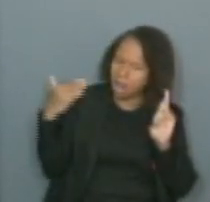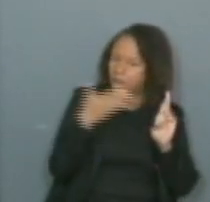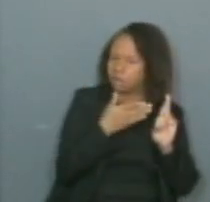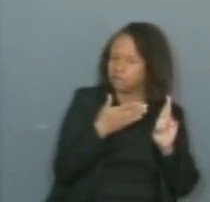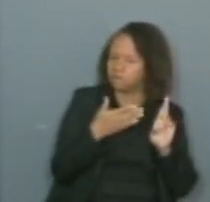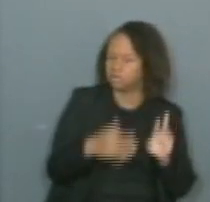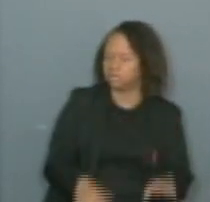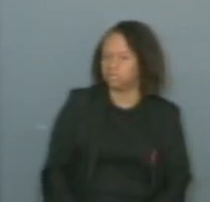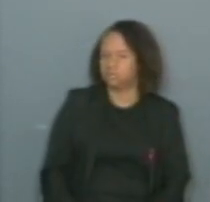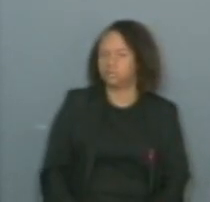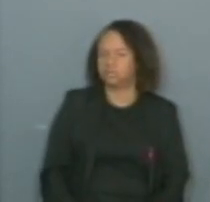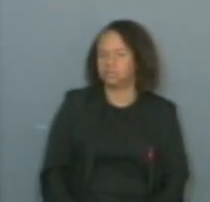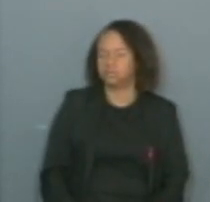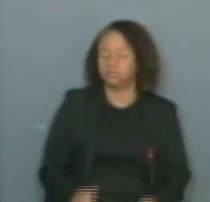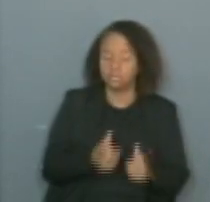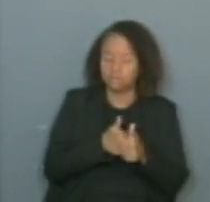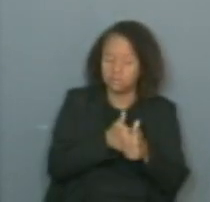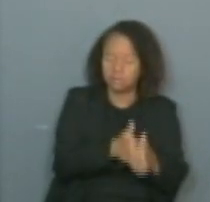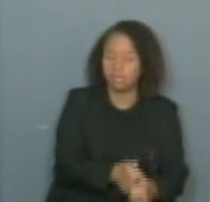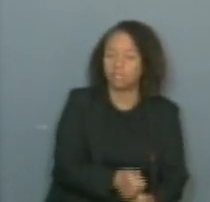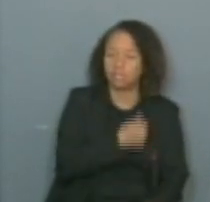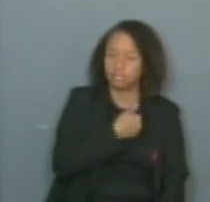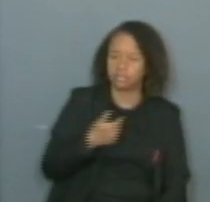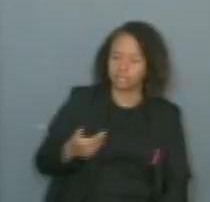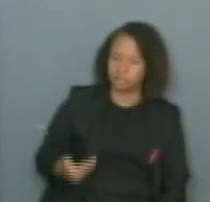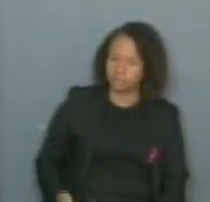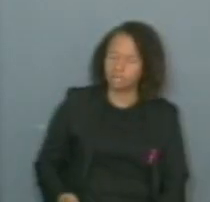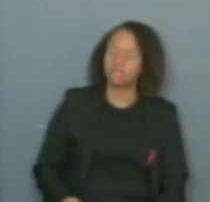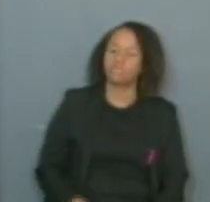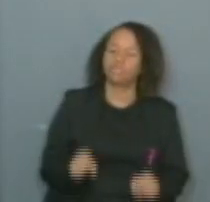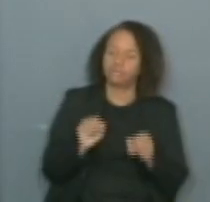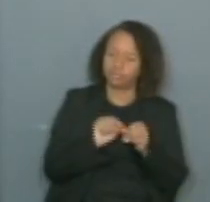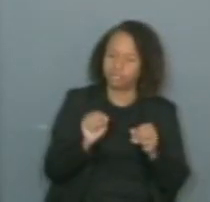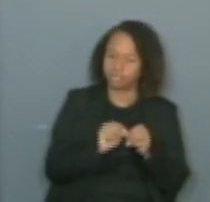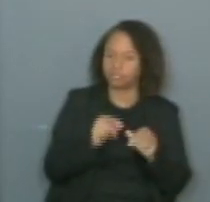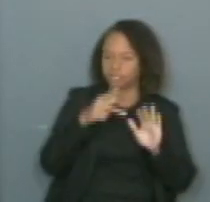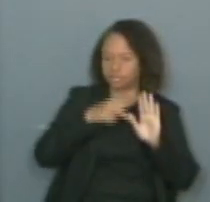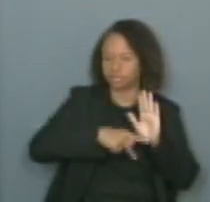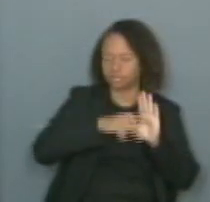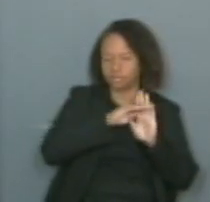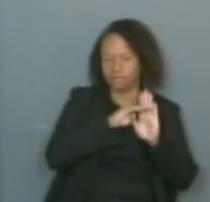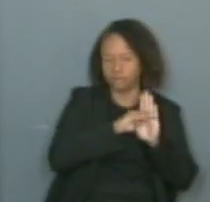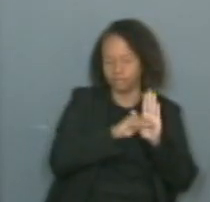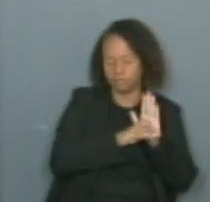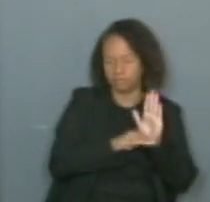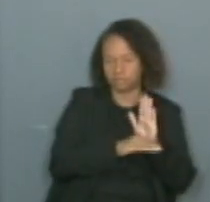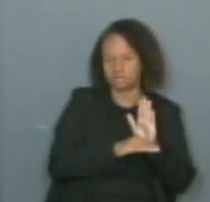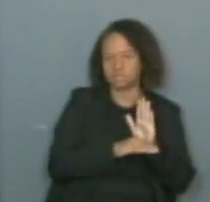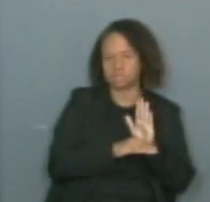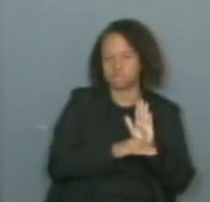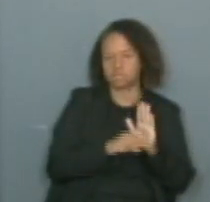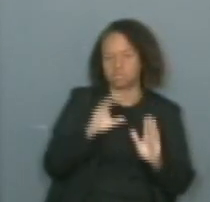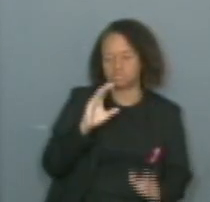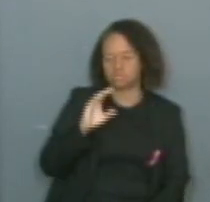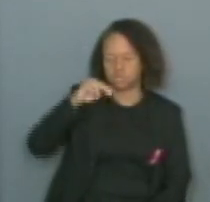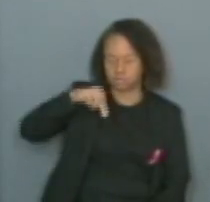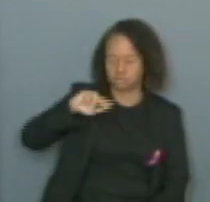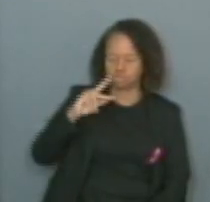objetivos, acompanhamento público na execução desse programa de